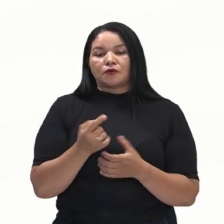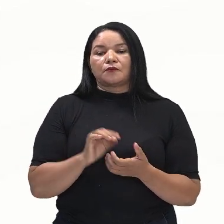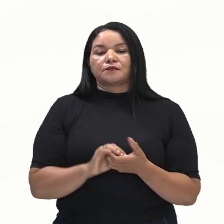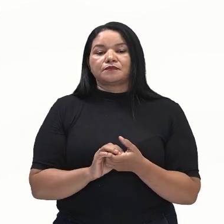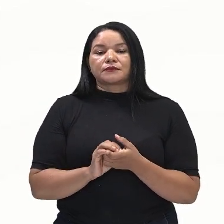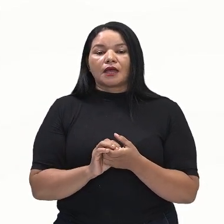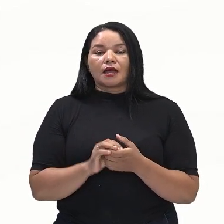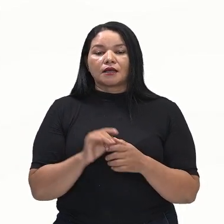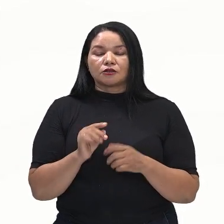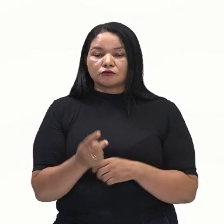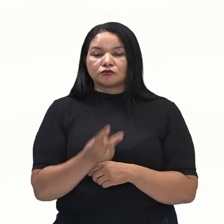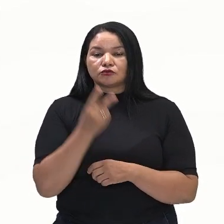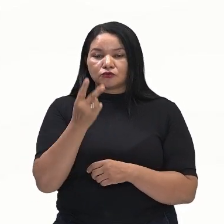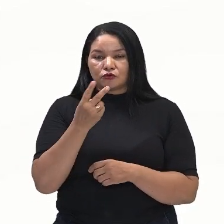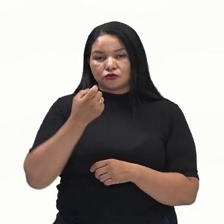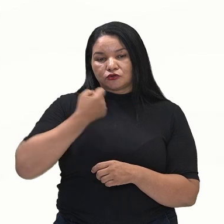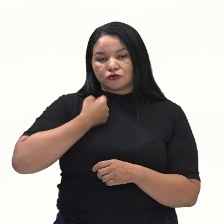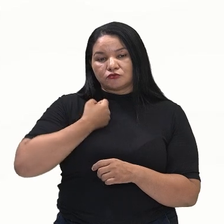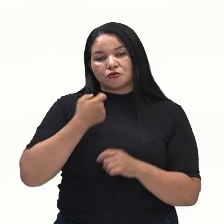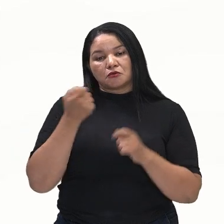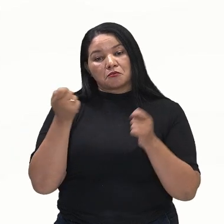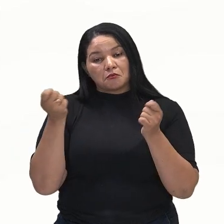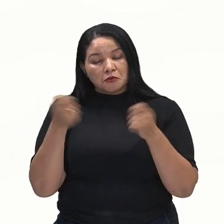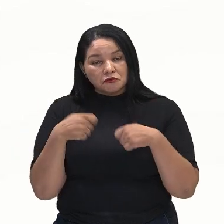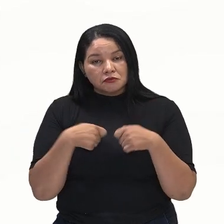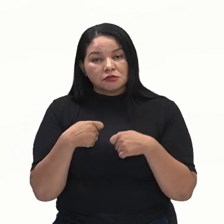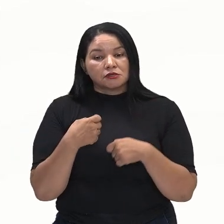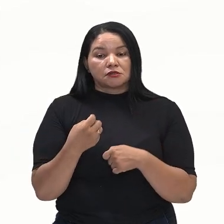números retirados serem pares.